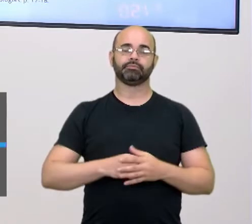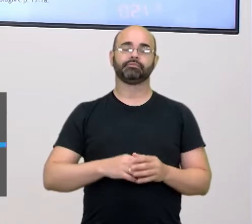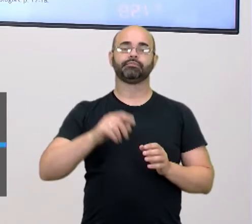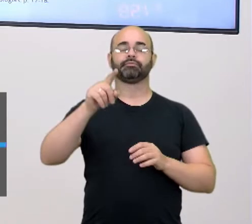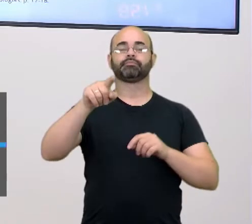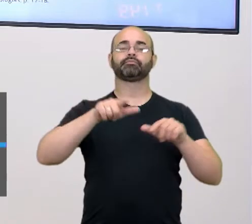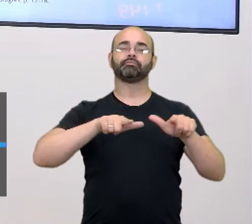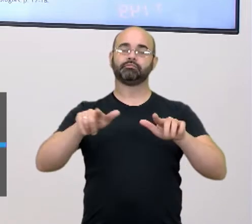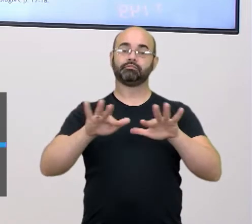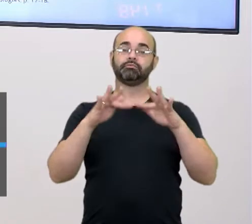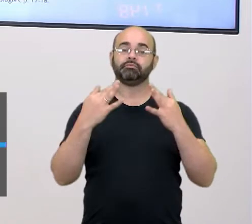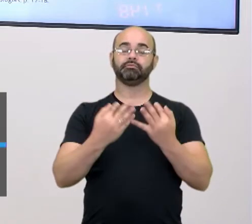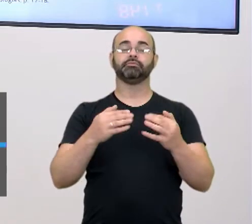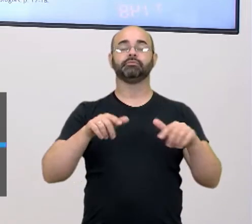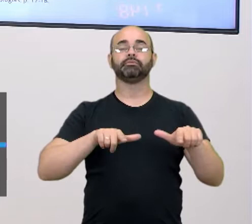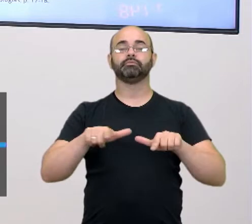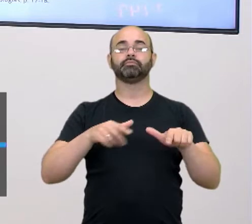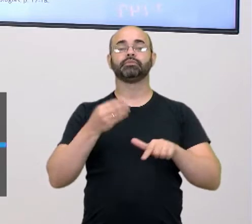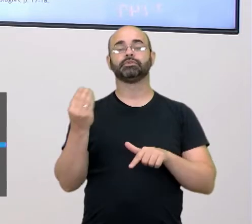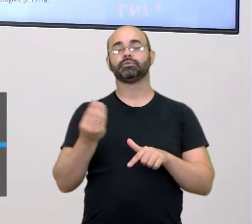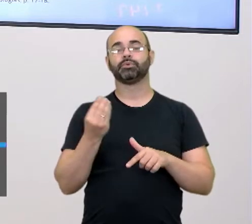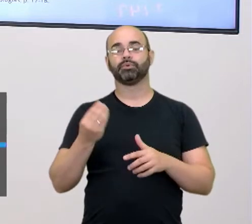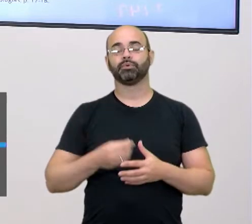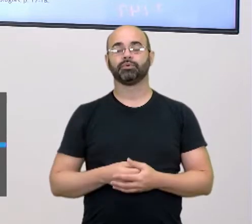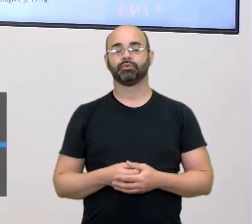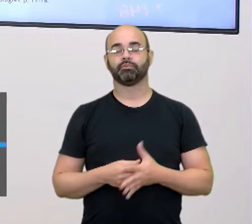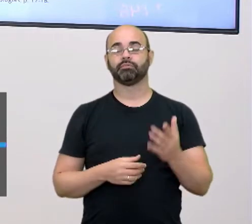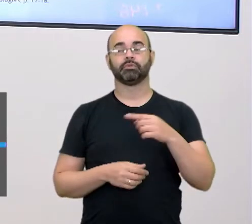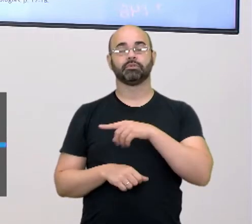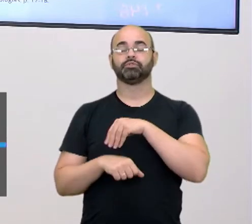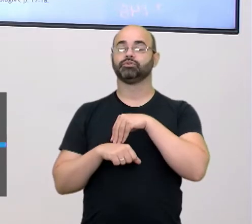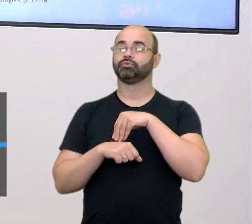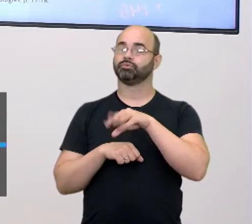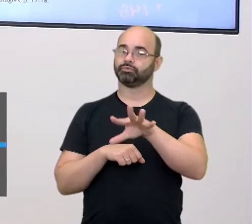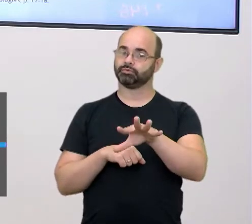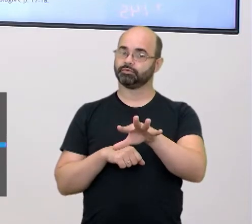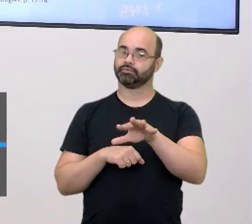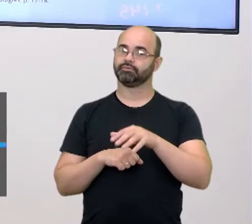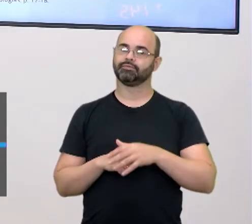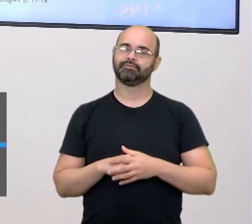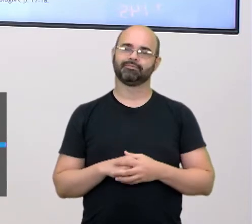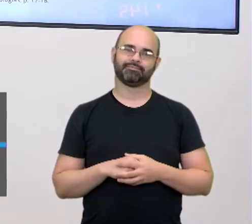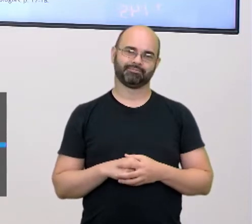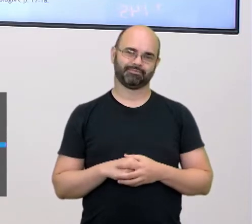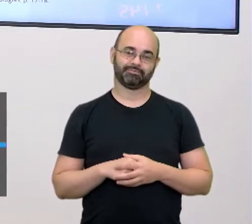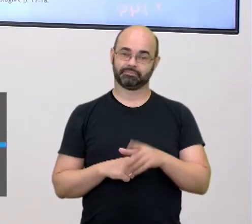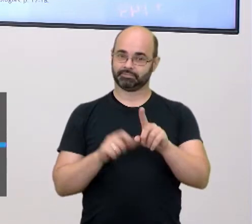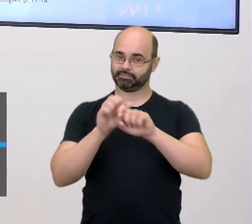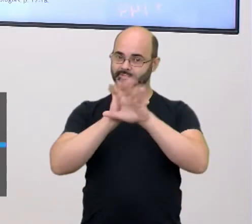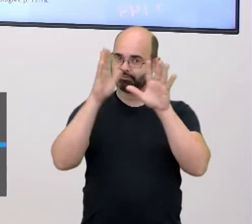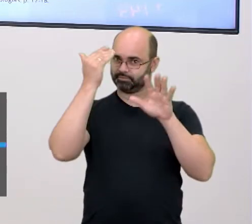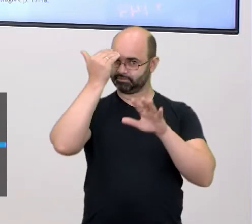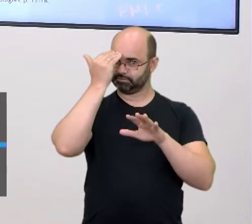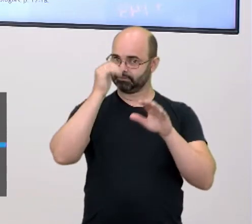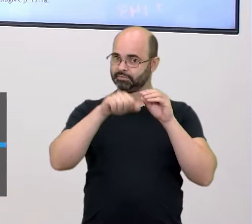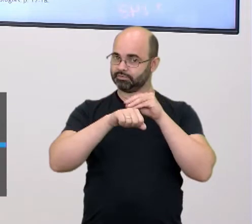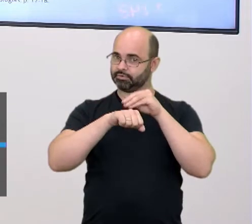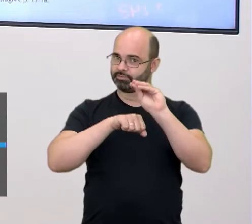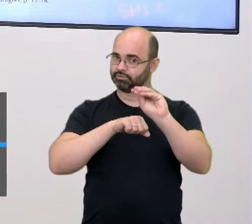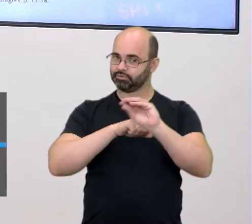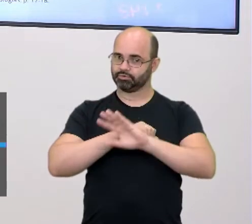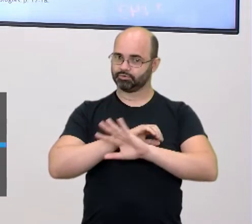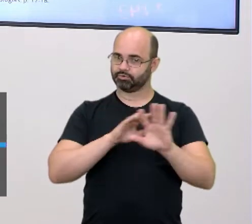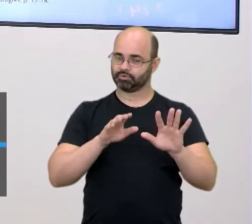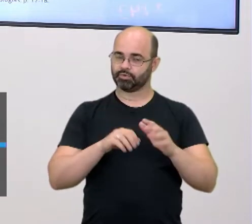familiar em relação ao trabalho. Essa é uma sugestão, tá? Que fique bem claro. Então esse diagrama de fluxo